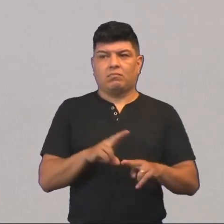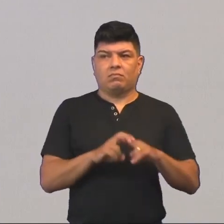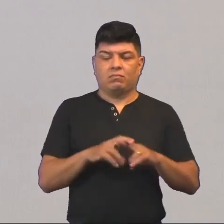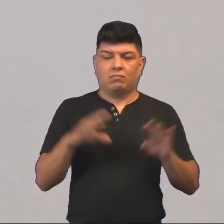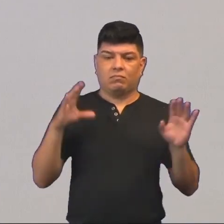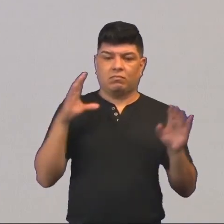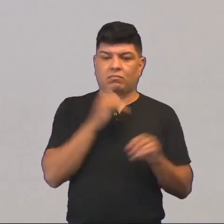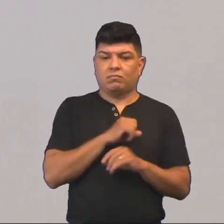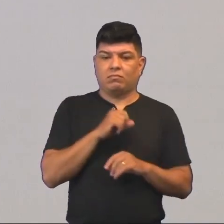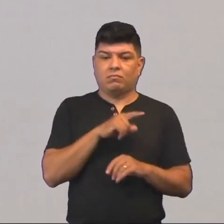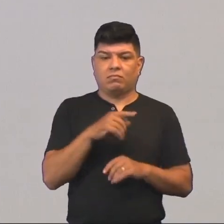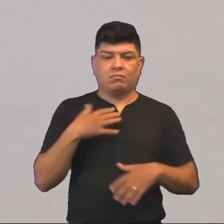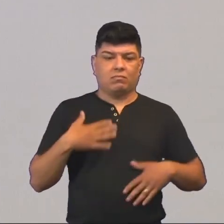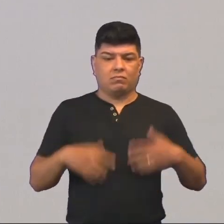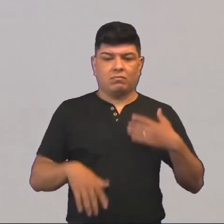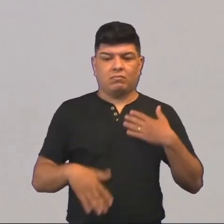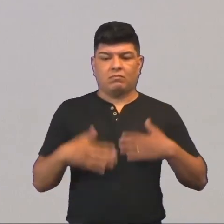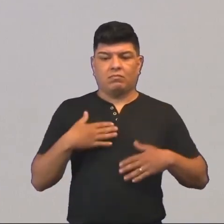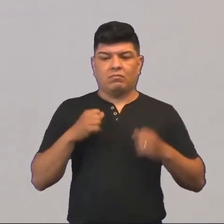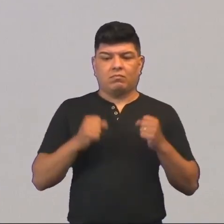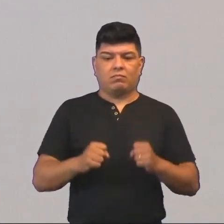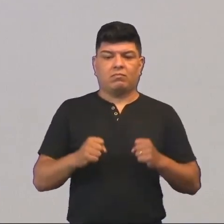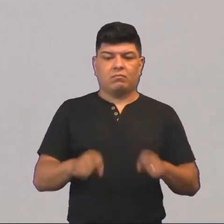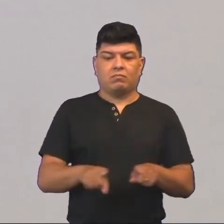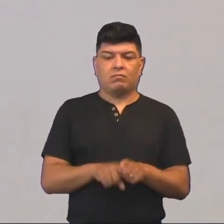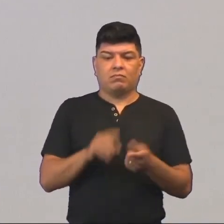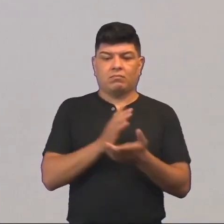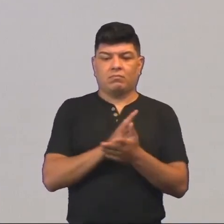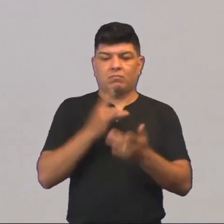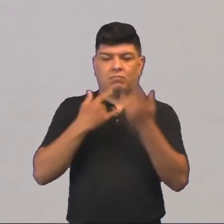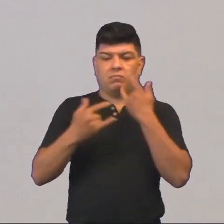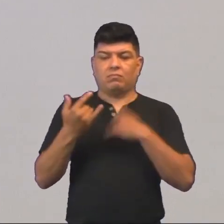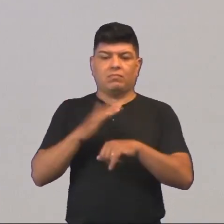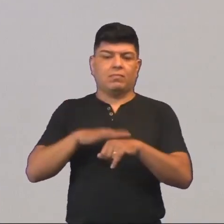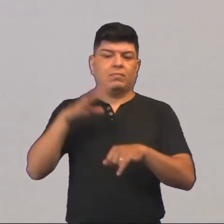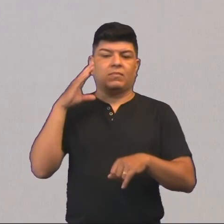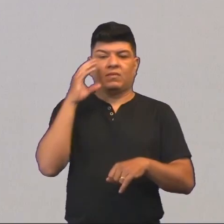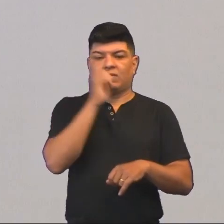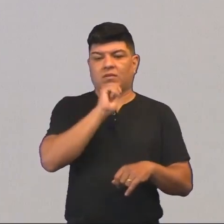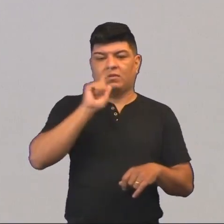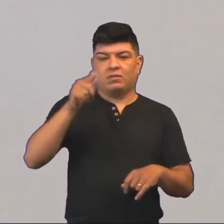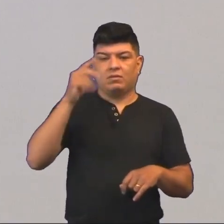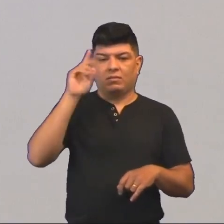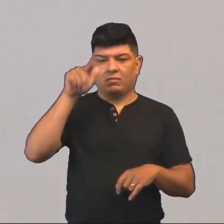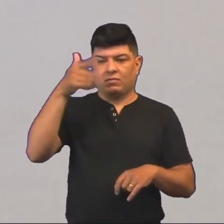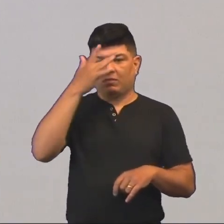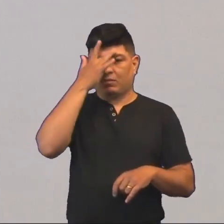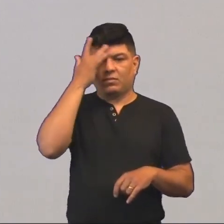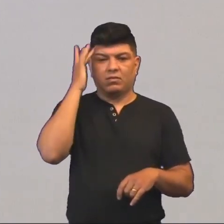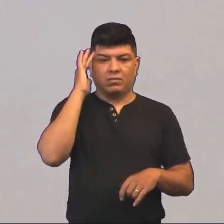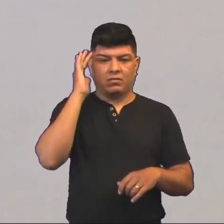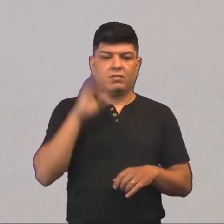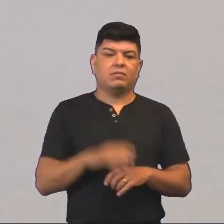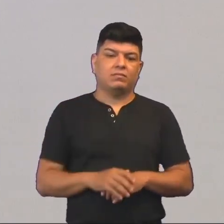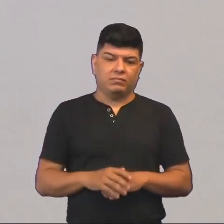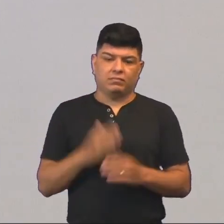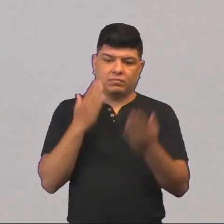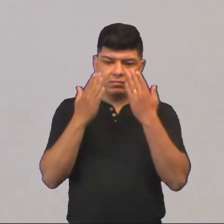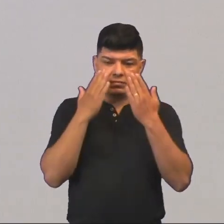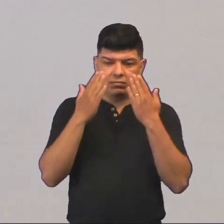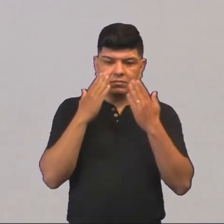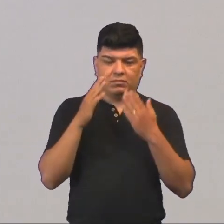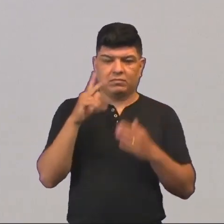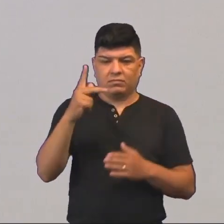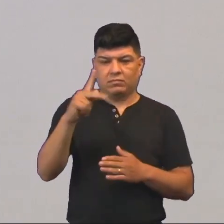de repente, o seu organismo ele pode acabar viciando mais rápido do que em outras pessoas em